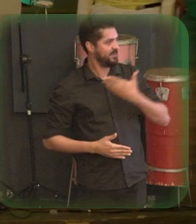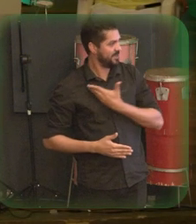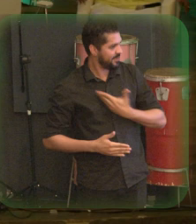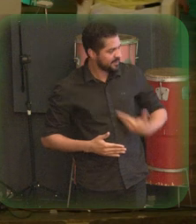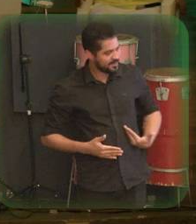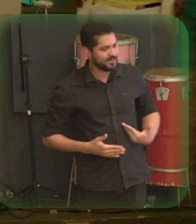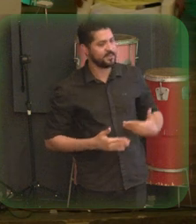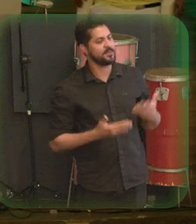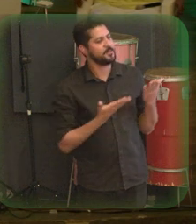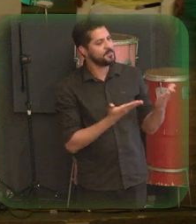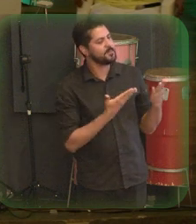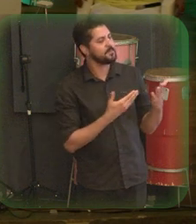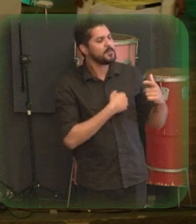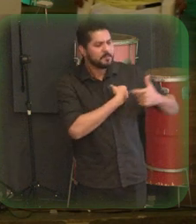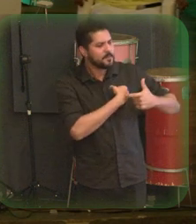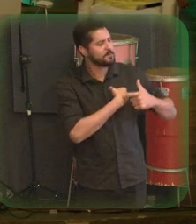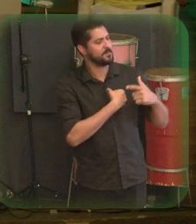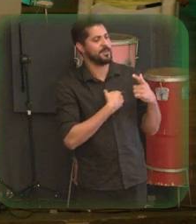nesse momento.